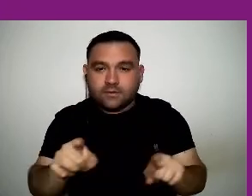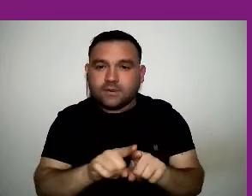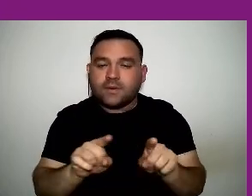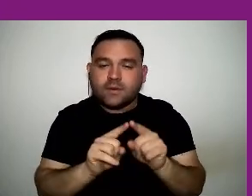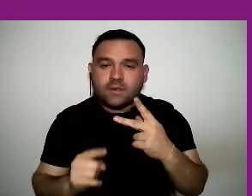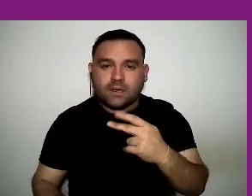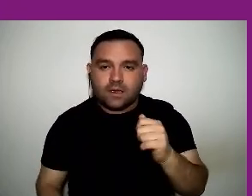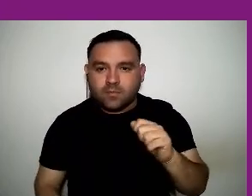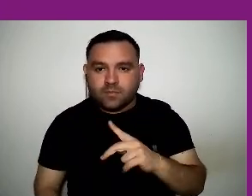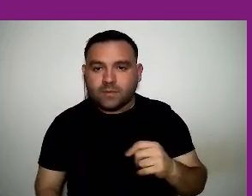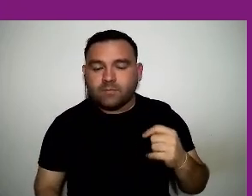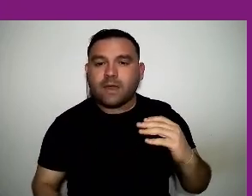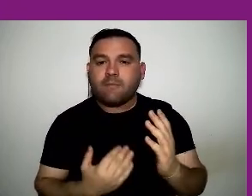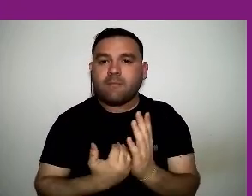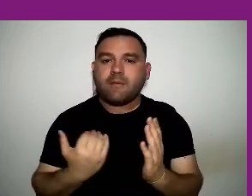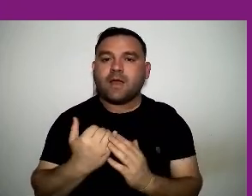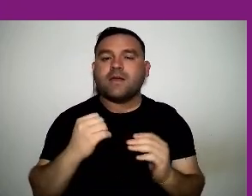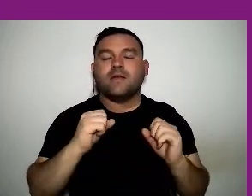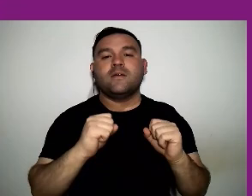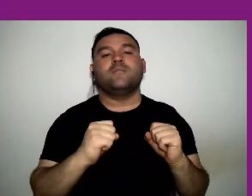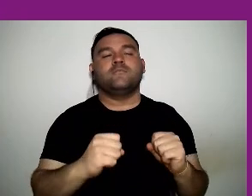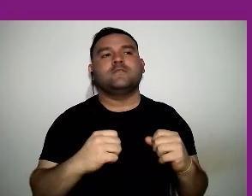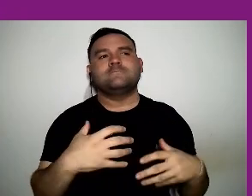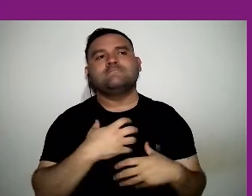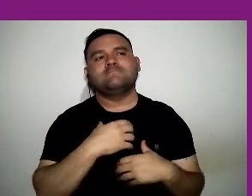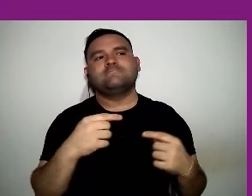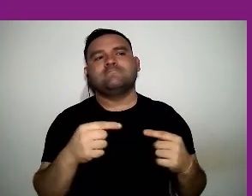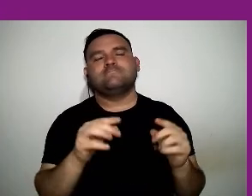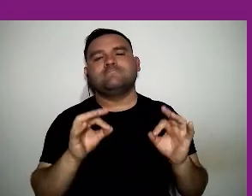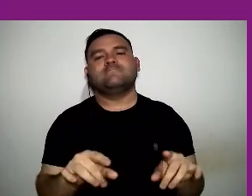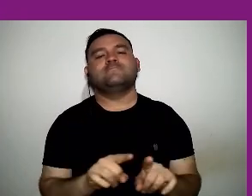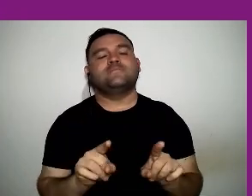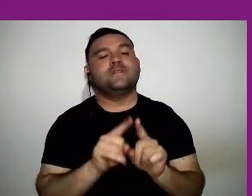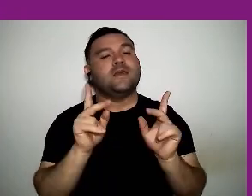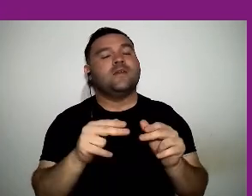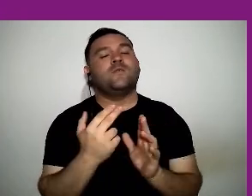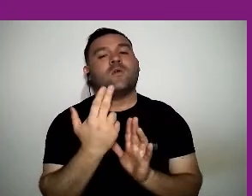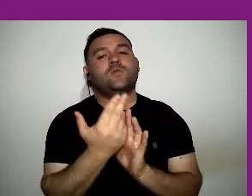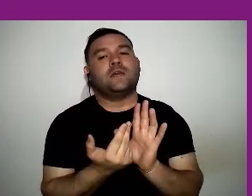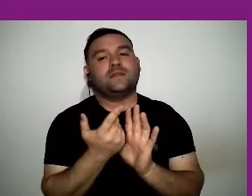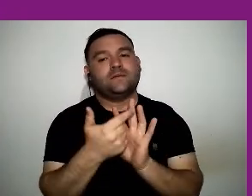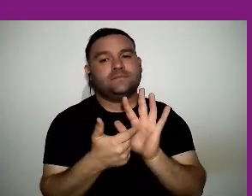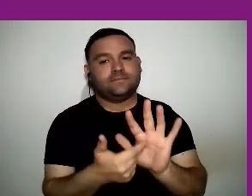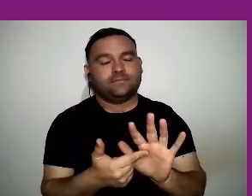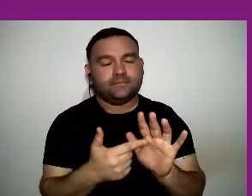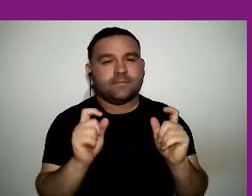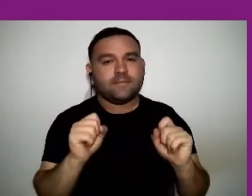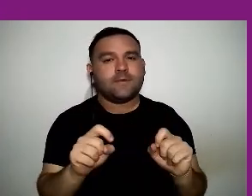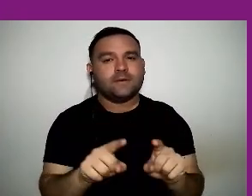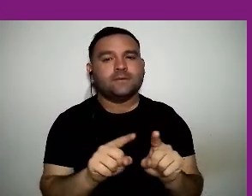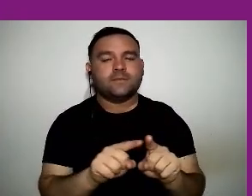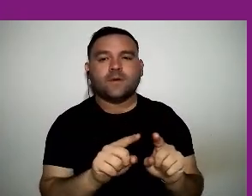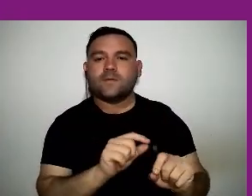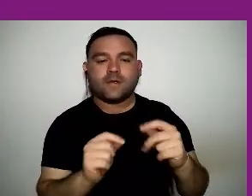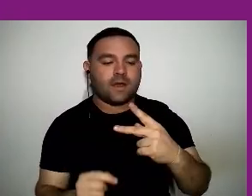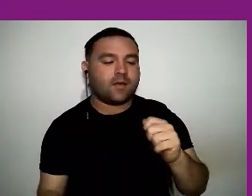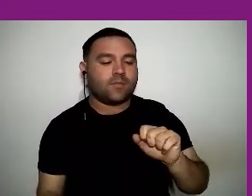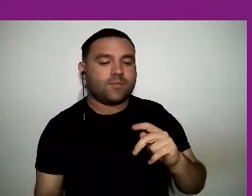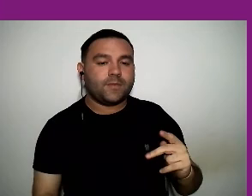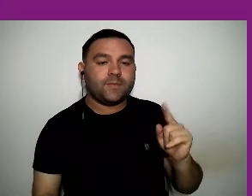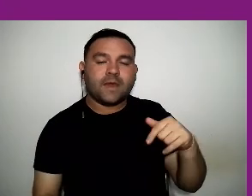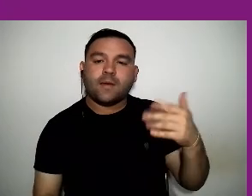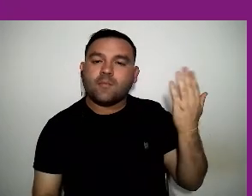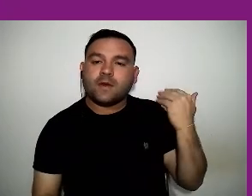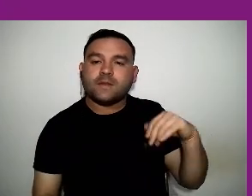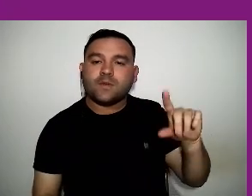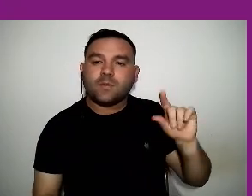PIP mais alta pode fazer sentido, sim. E como a gente mostra aqui nesse gráfico, vocês podem observar que a PIP intrínseca era